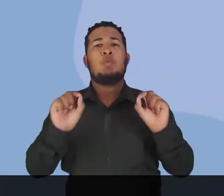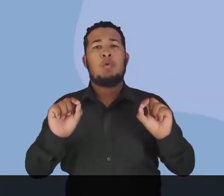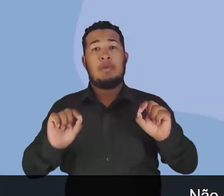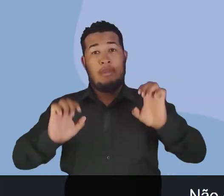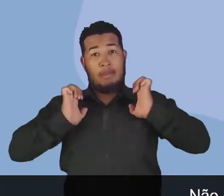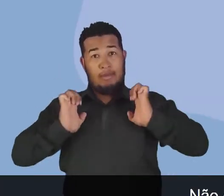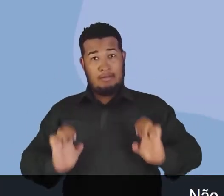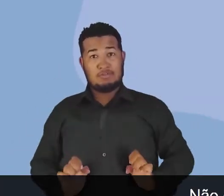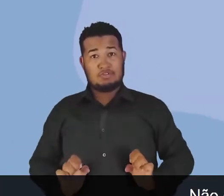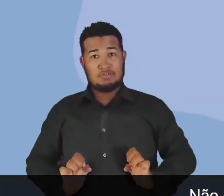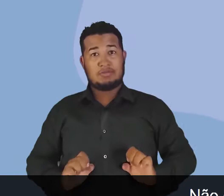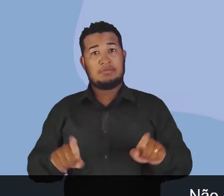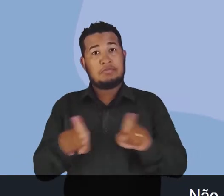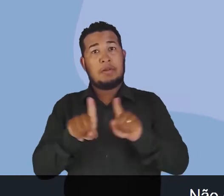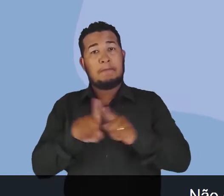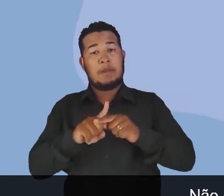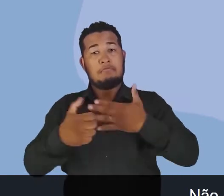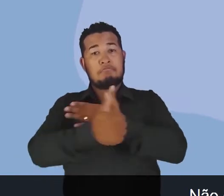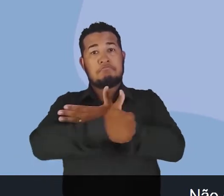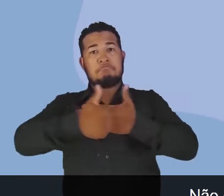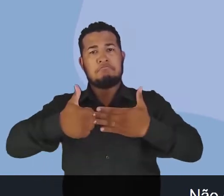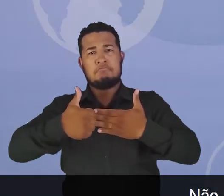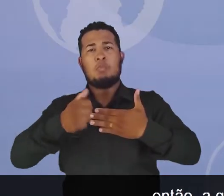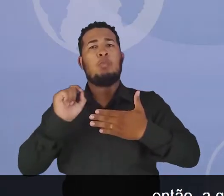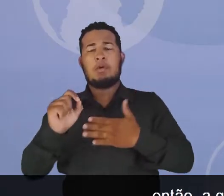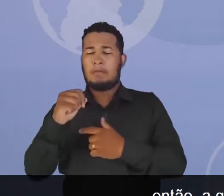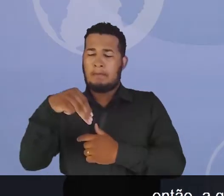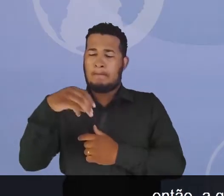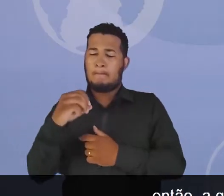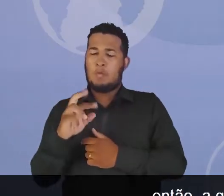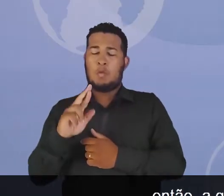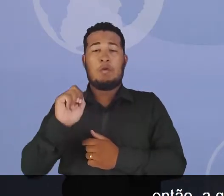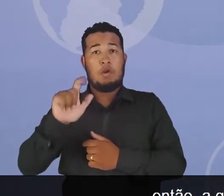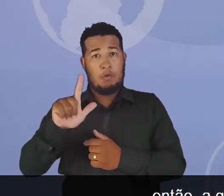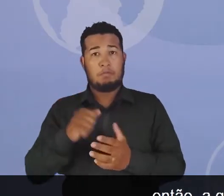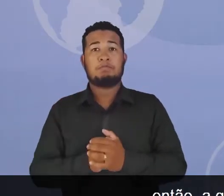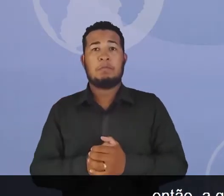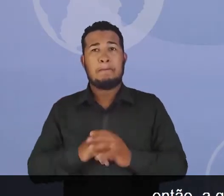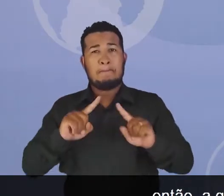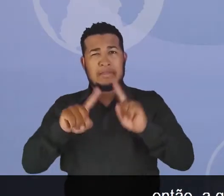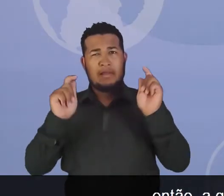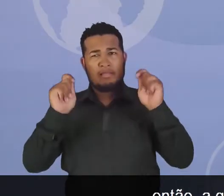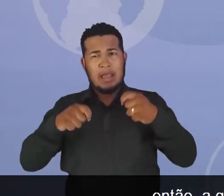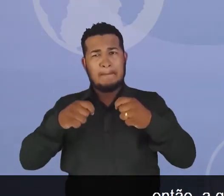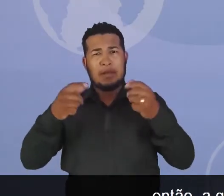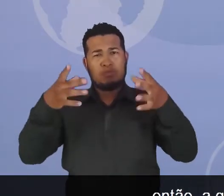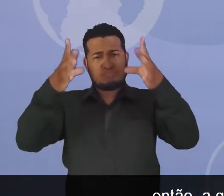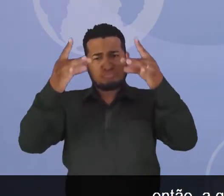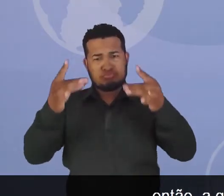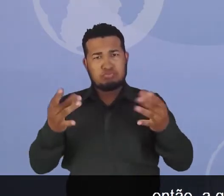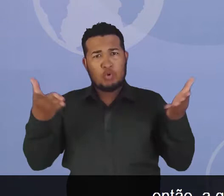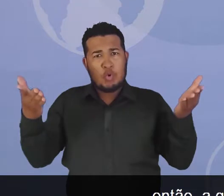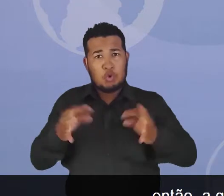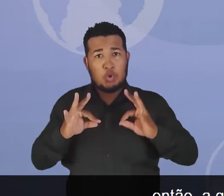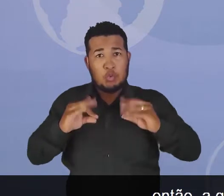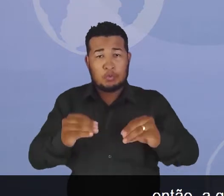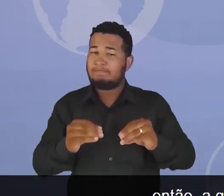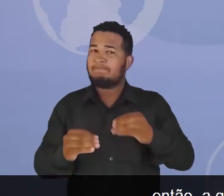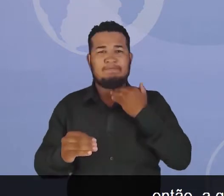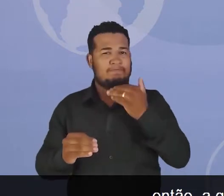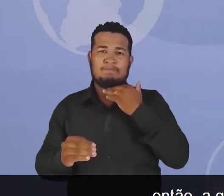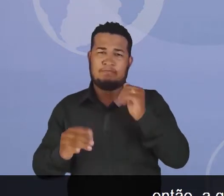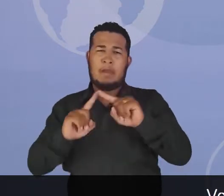moral. Não é um assunto que dá para esgotar nessa aula, então a gente vai guiar esse assunto com uma pergunta